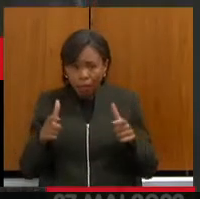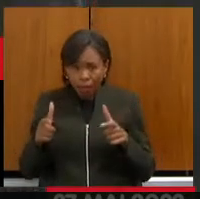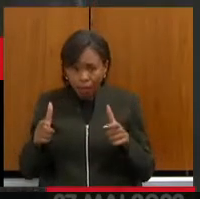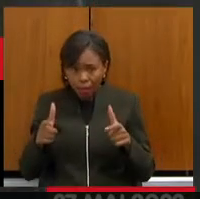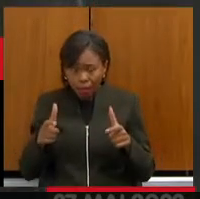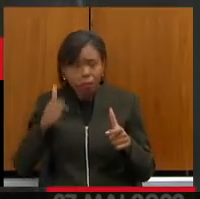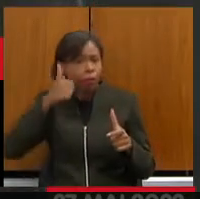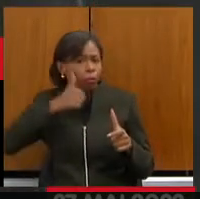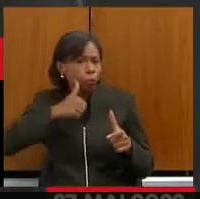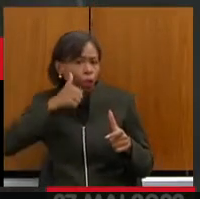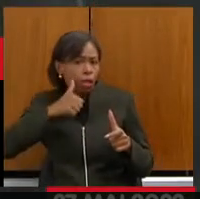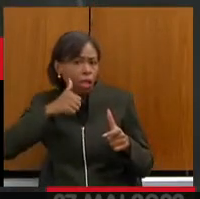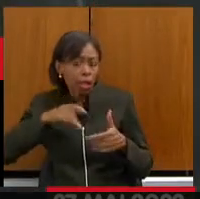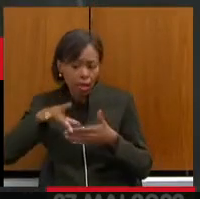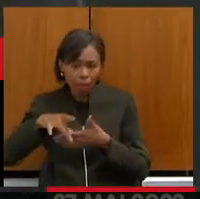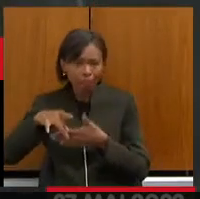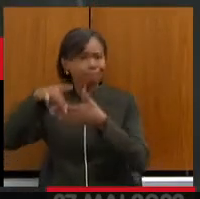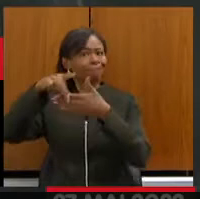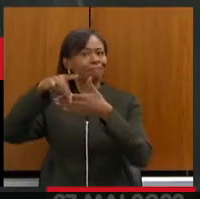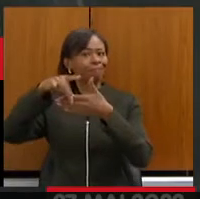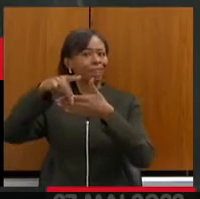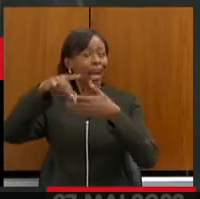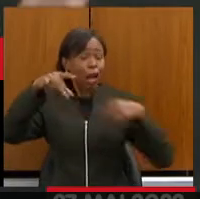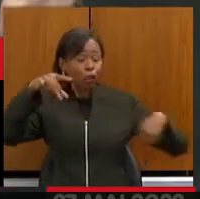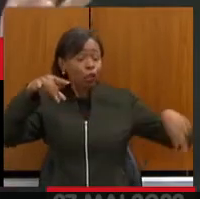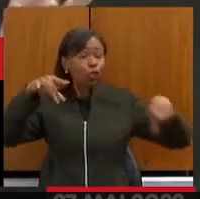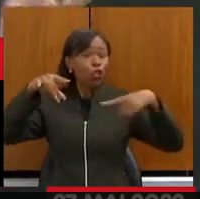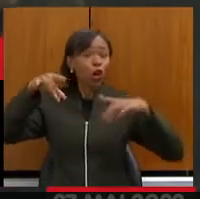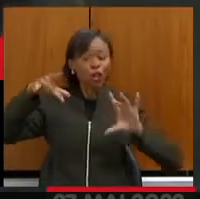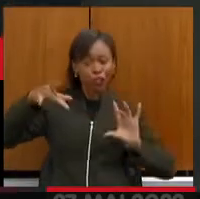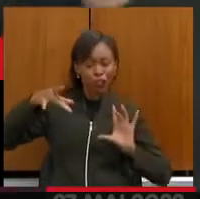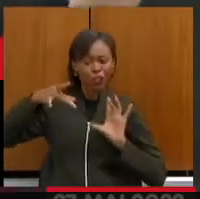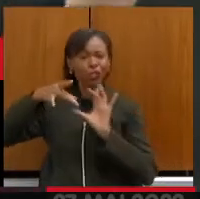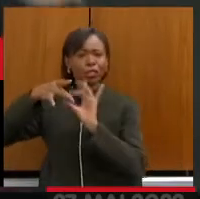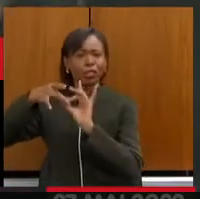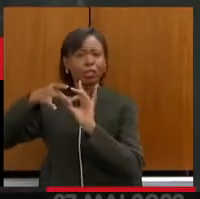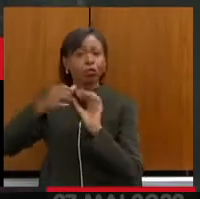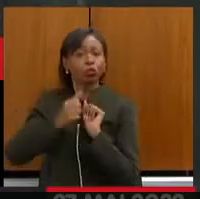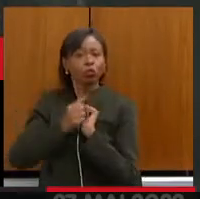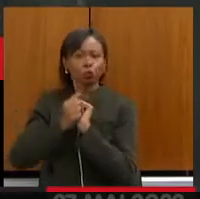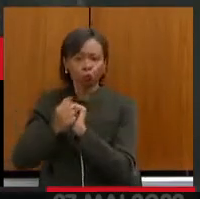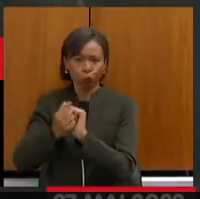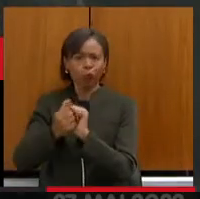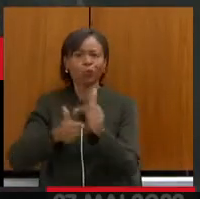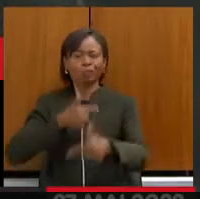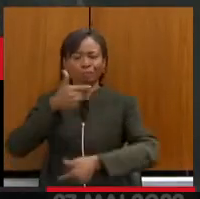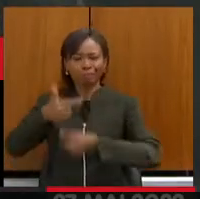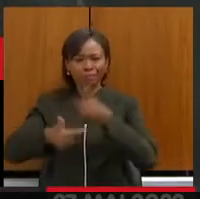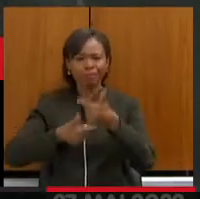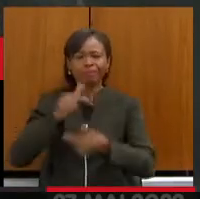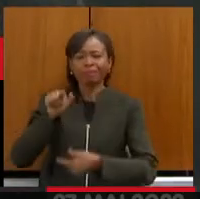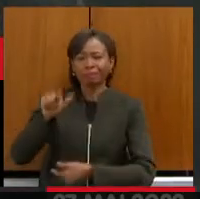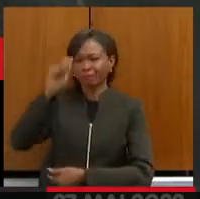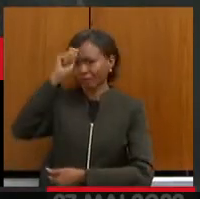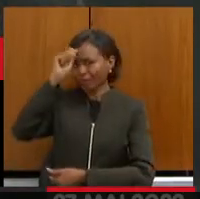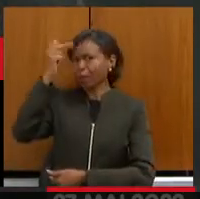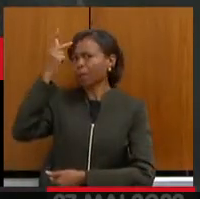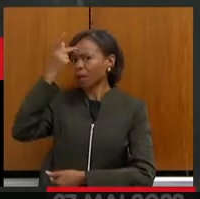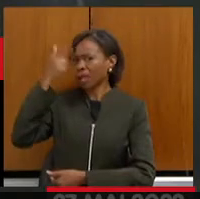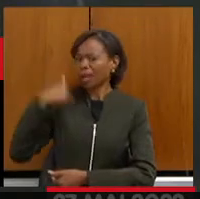ela nos leva junto então eu me sinto junto em todo o trabalho de excelência feita da Ana Paula